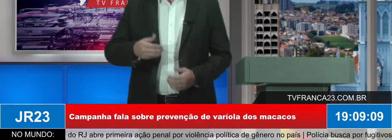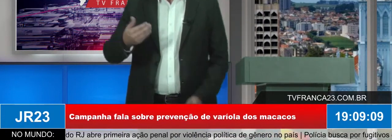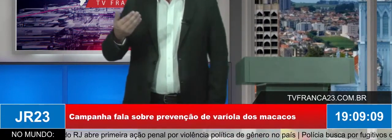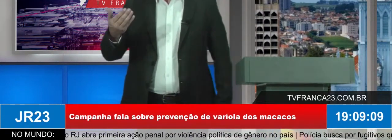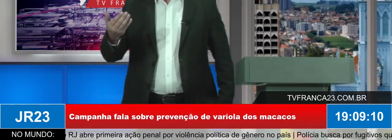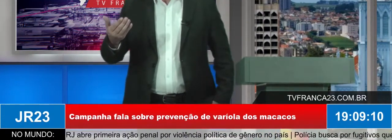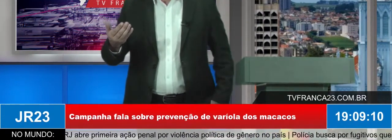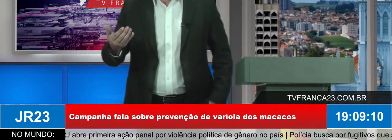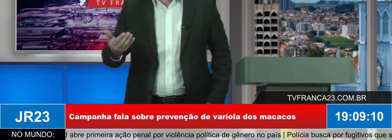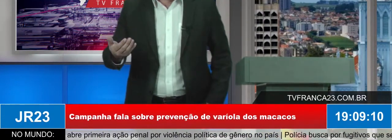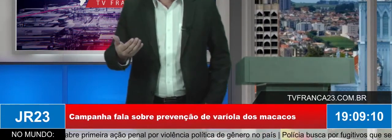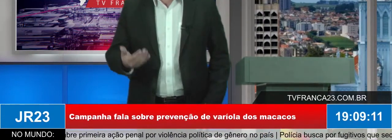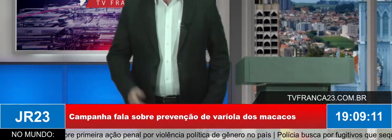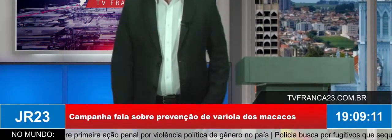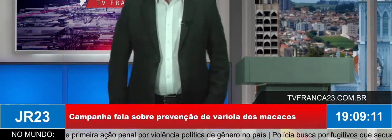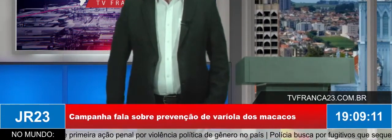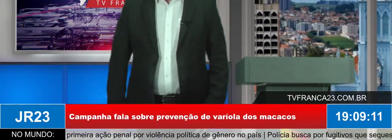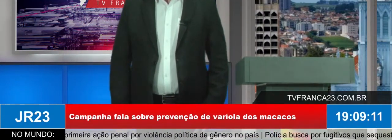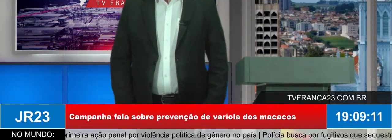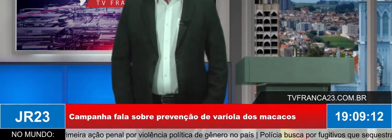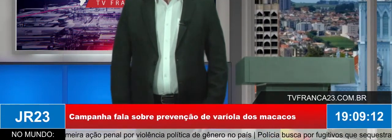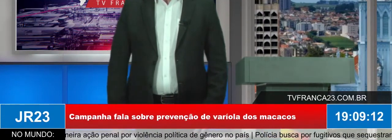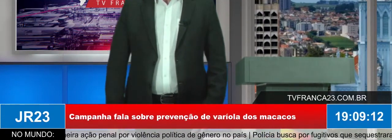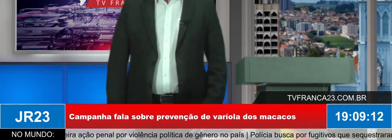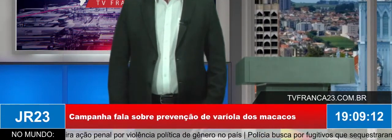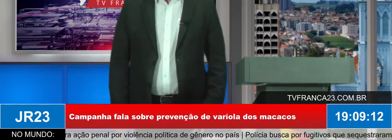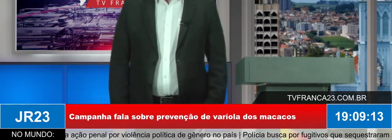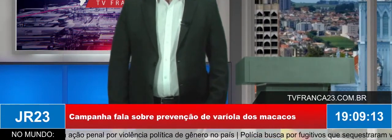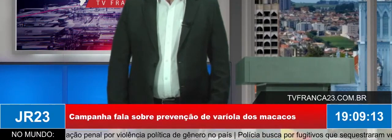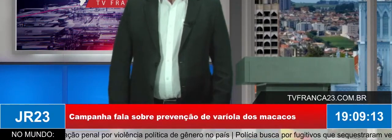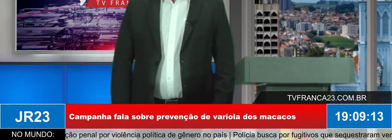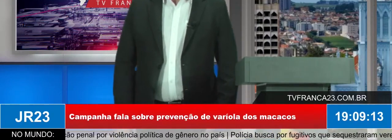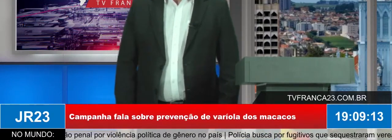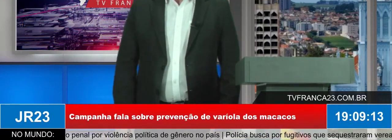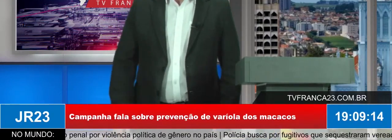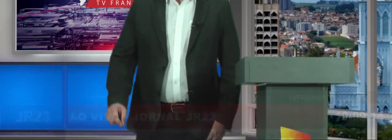claro que a informação é extremamente necessária para você que nos acompanha.